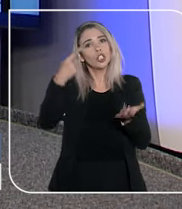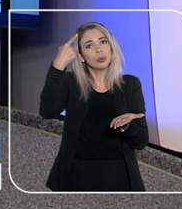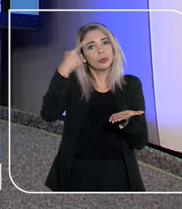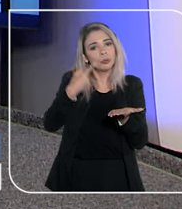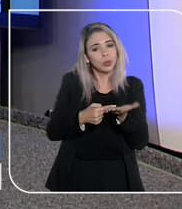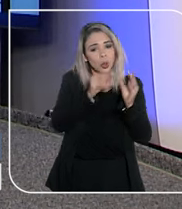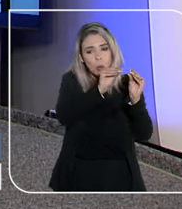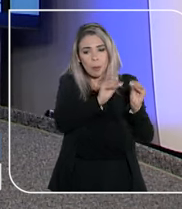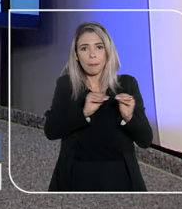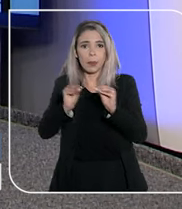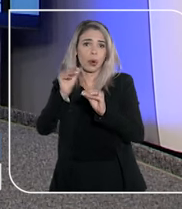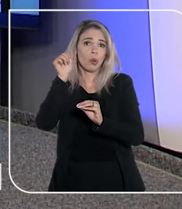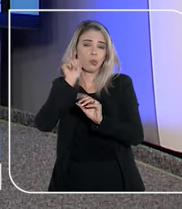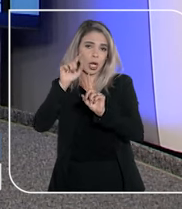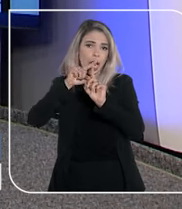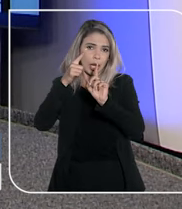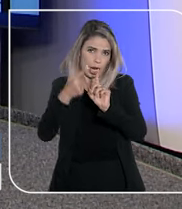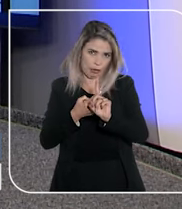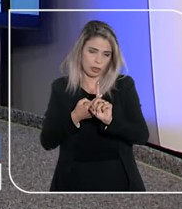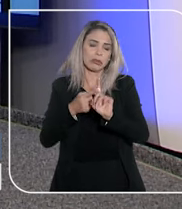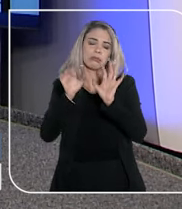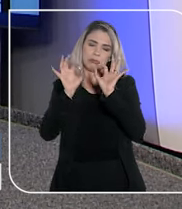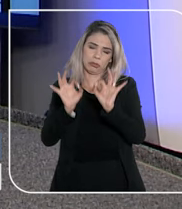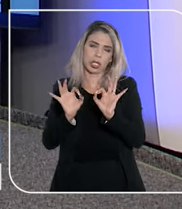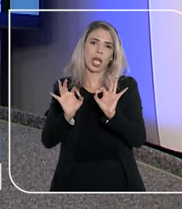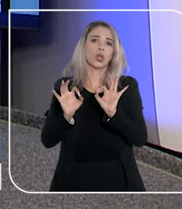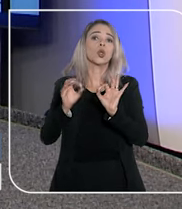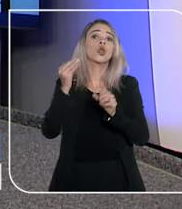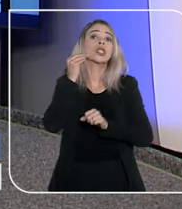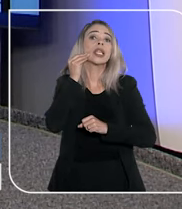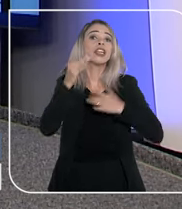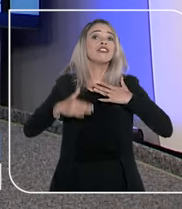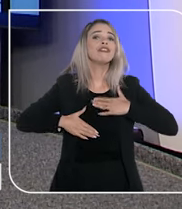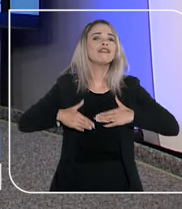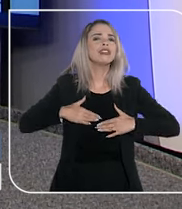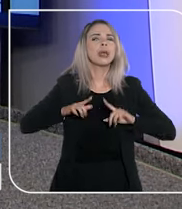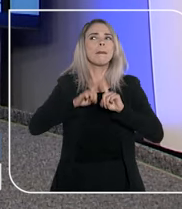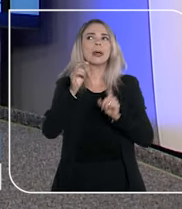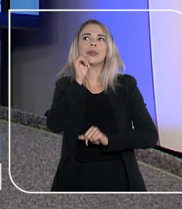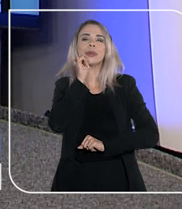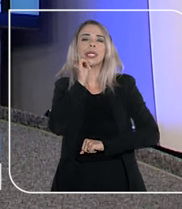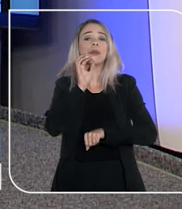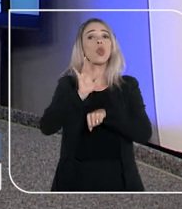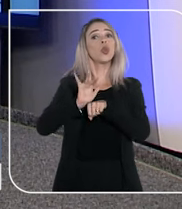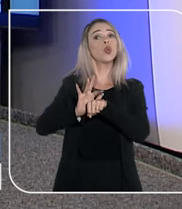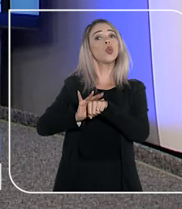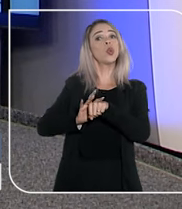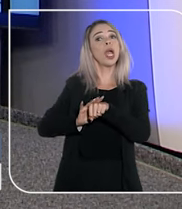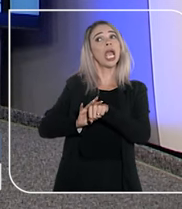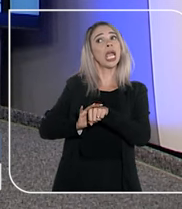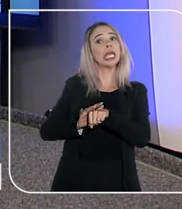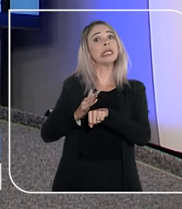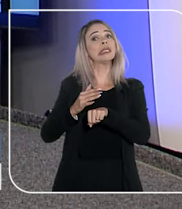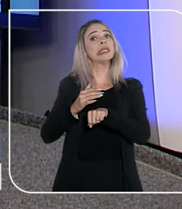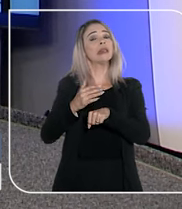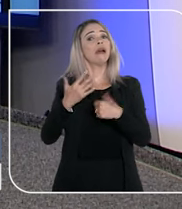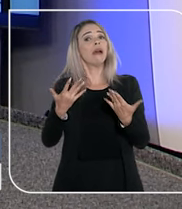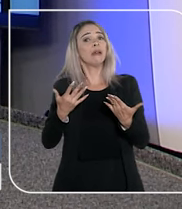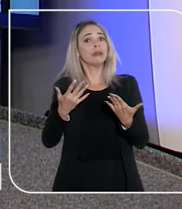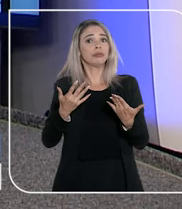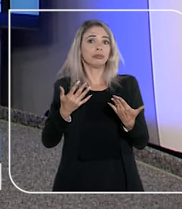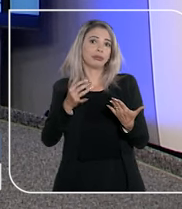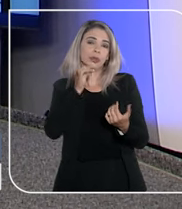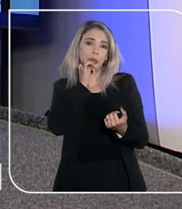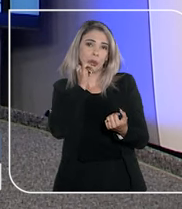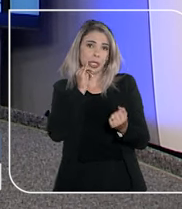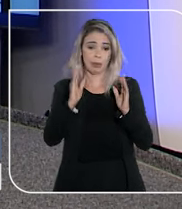condição de uma gestante, do teste de aptidão física. Mas outras alegações, por exemplo, uma doença casual, enfim, a gente passou aí